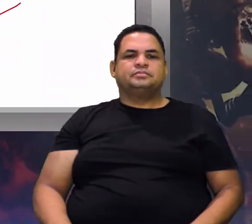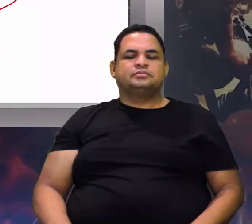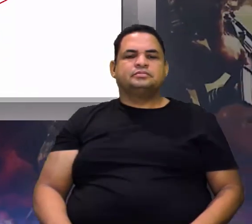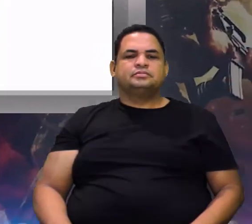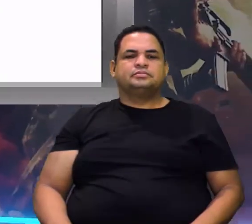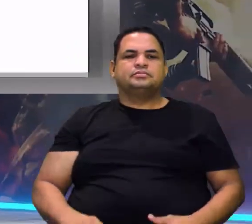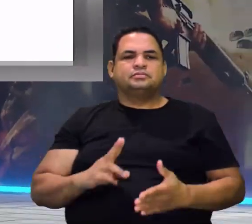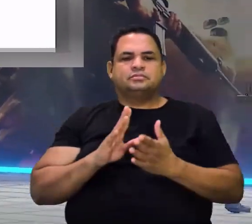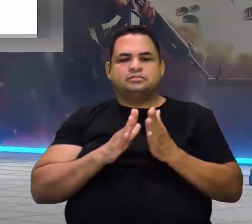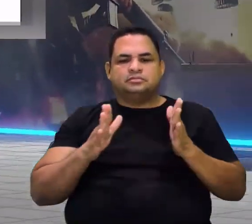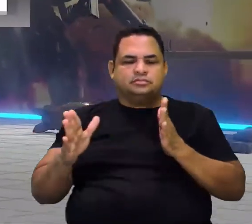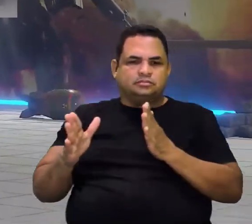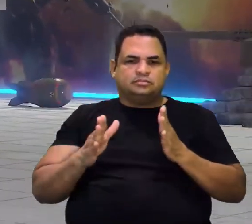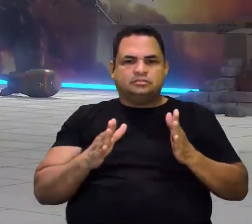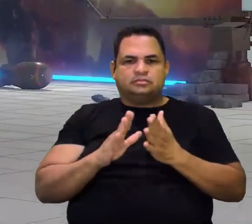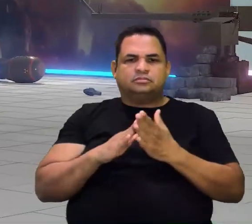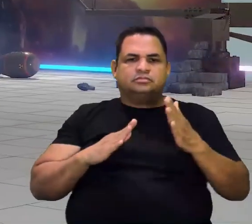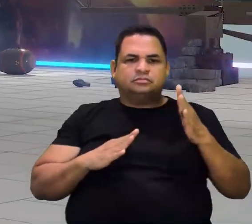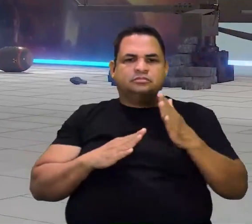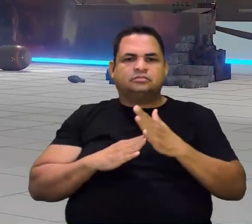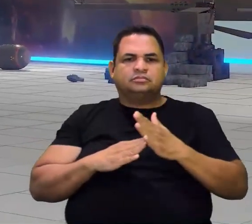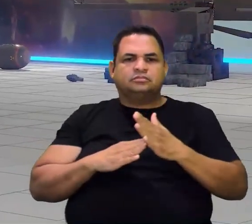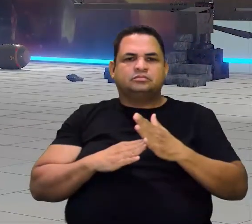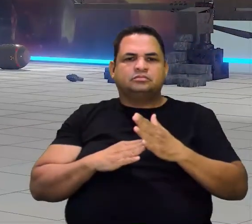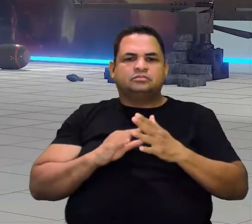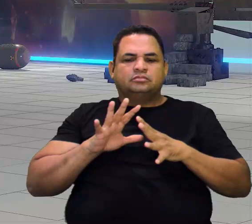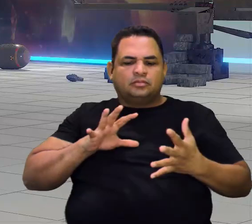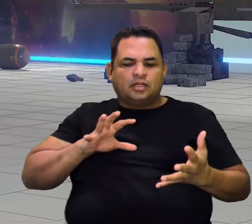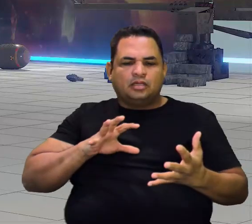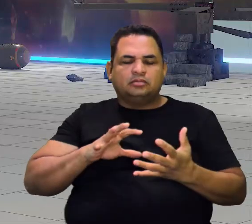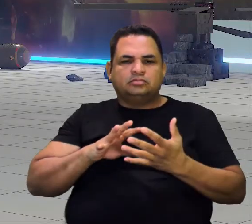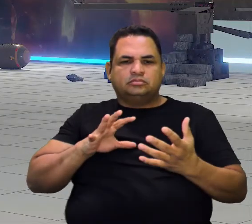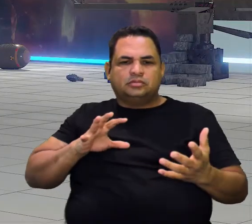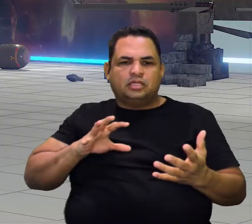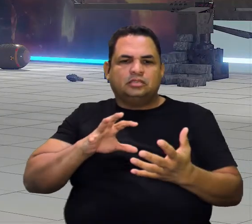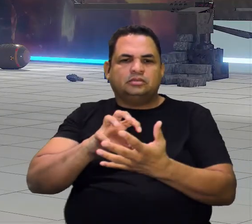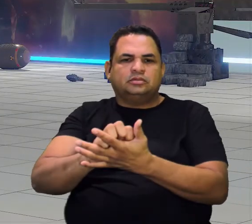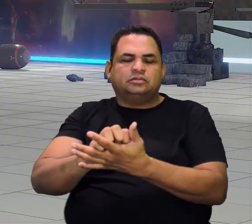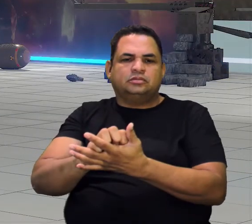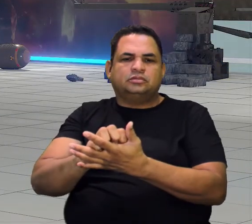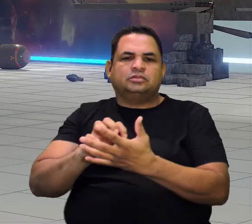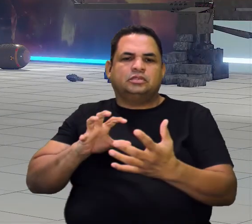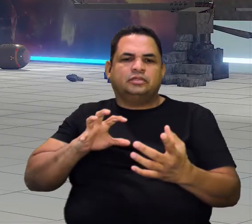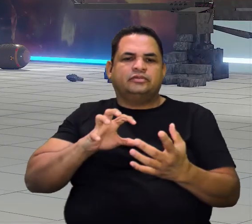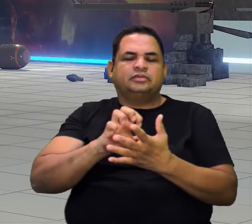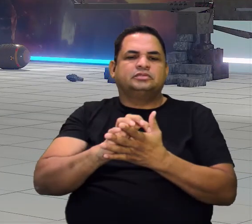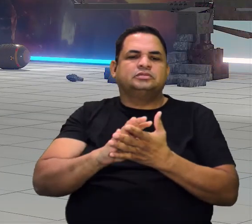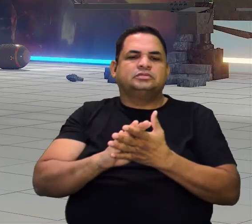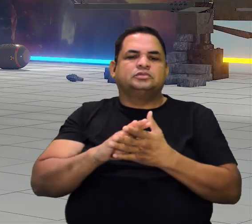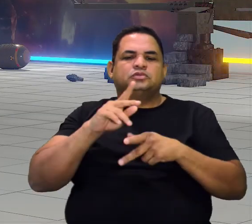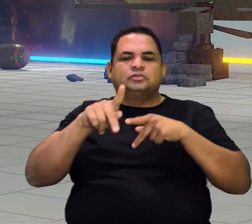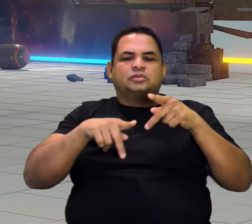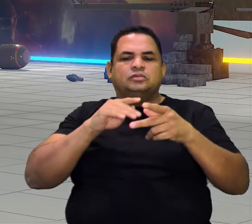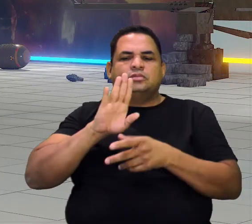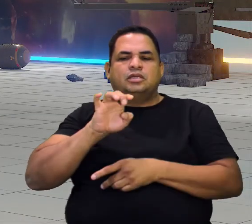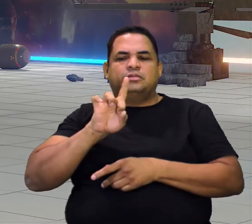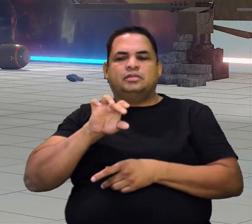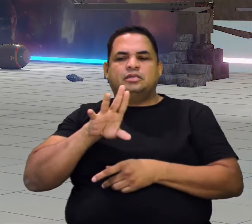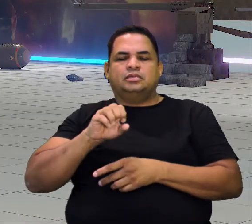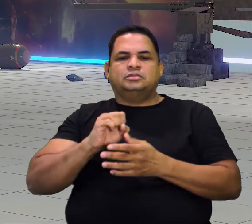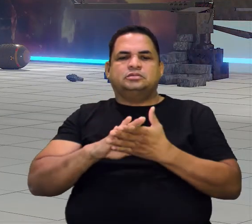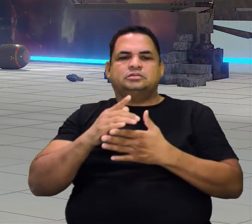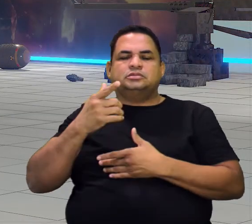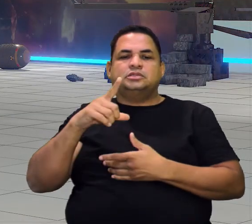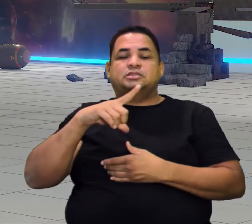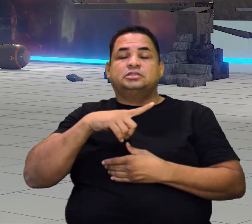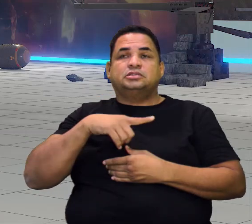vai durar até a invasão dos povos bárbaros, que vai ser assunto para outras